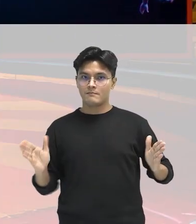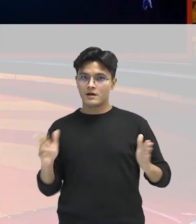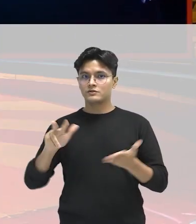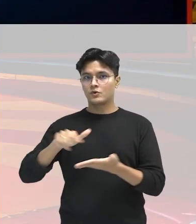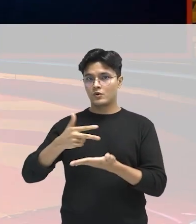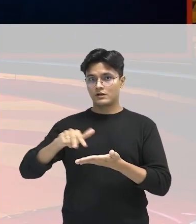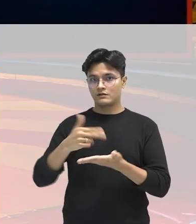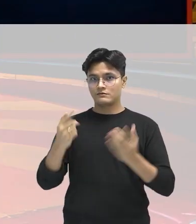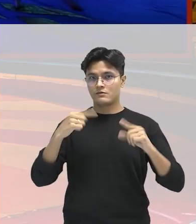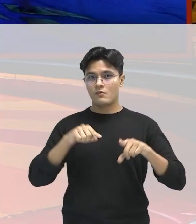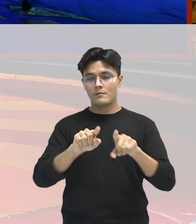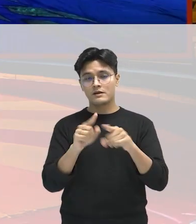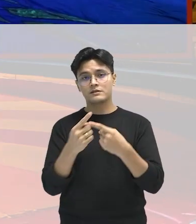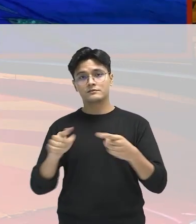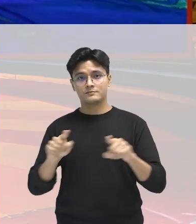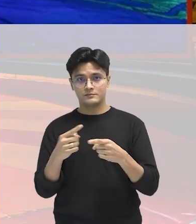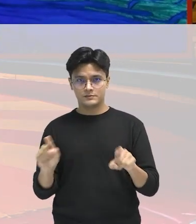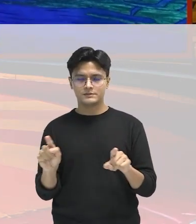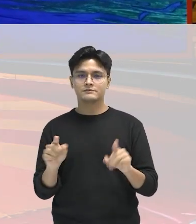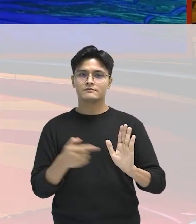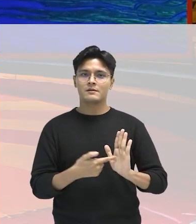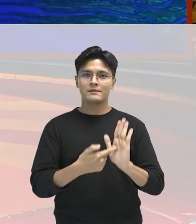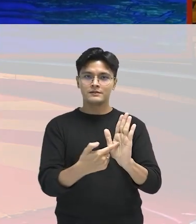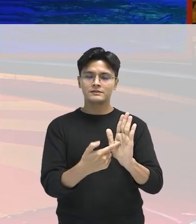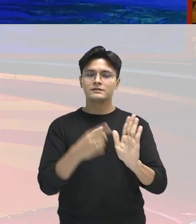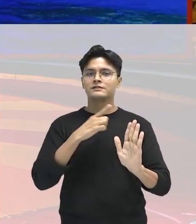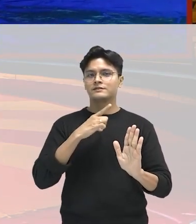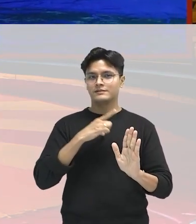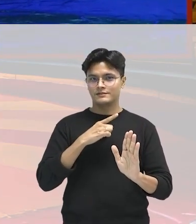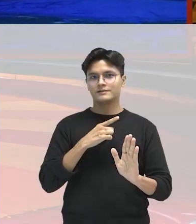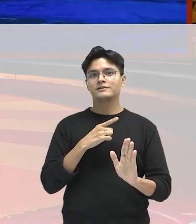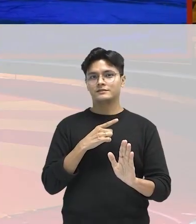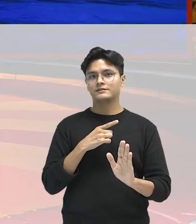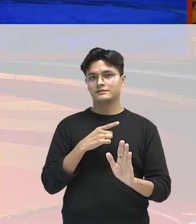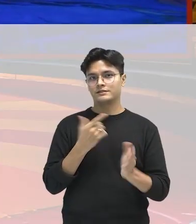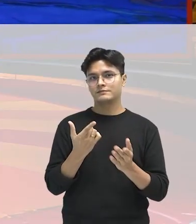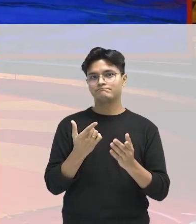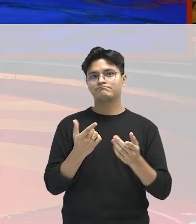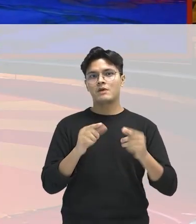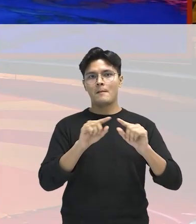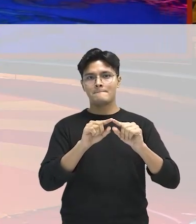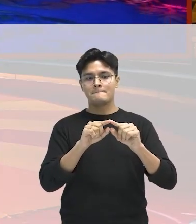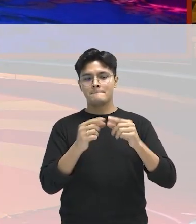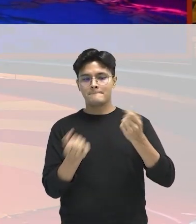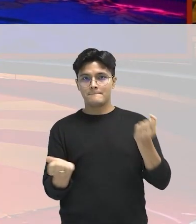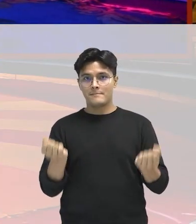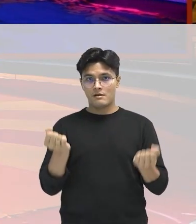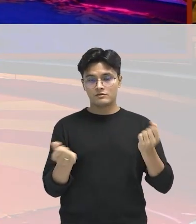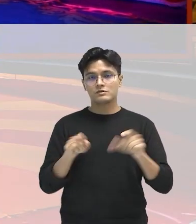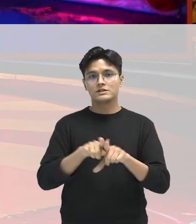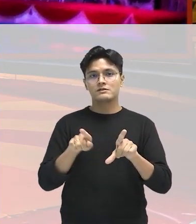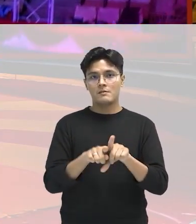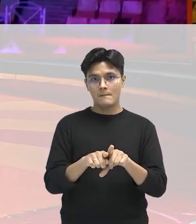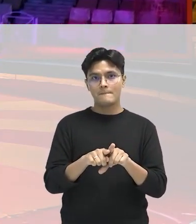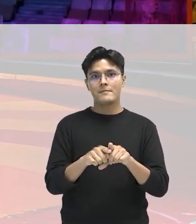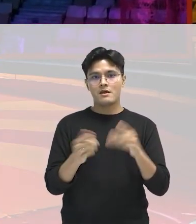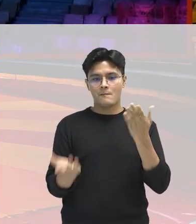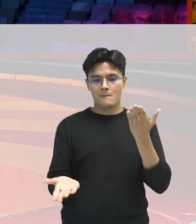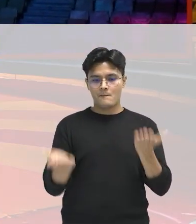de música. E nessas apresentações, a gente vai ter a presença dos pêndulos, né, de balanço com